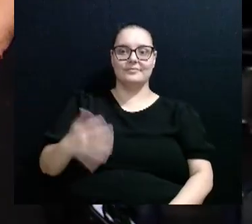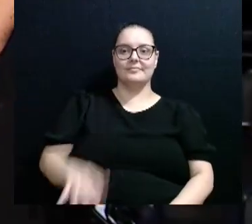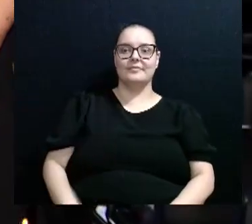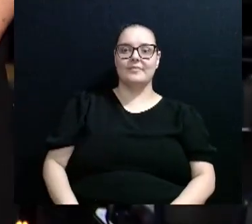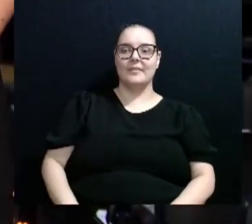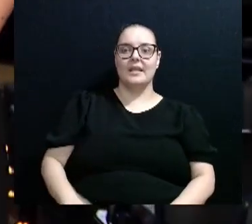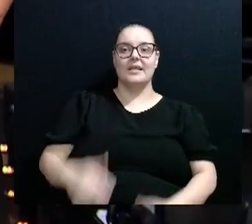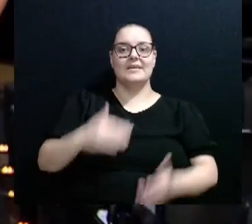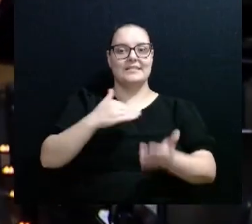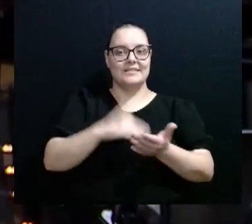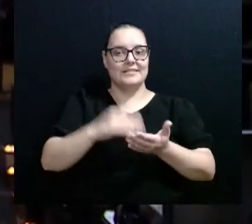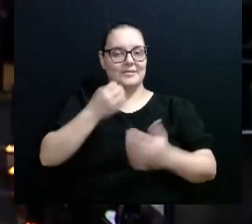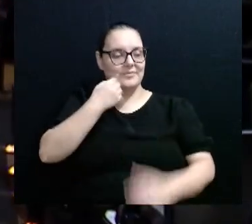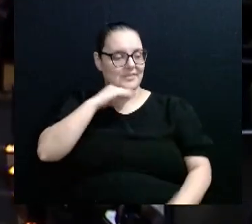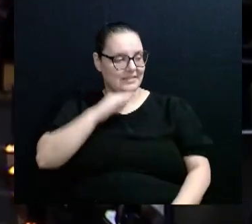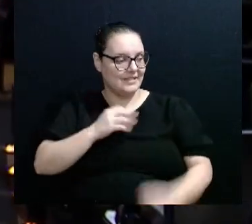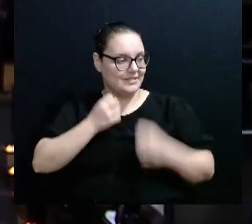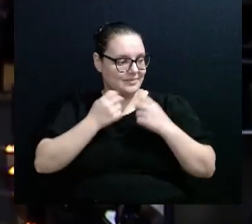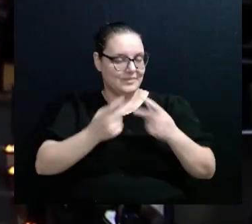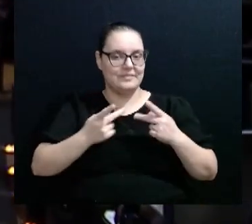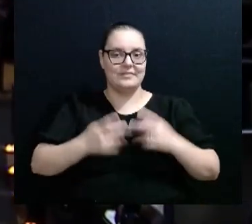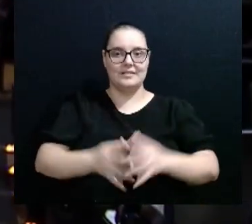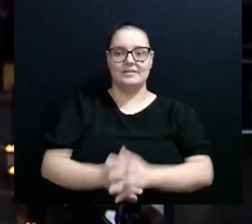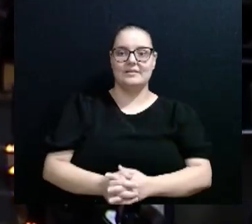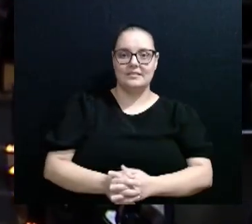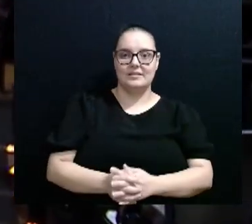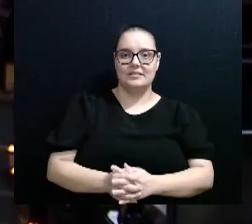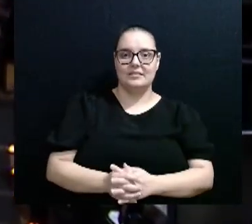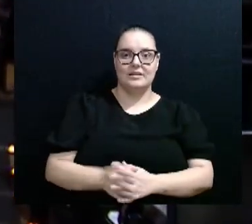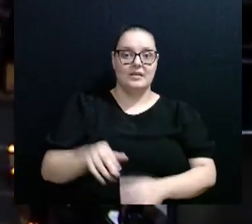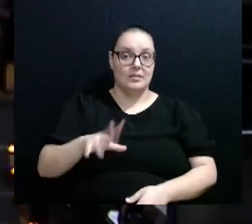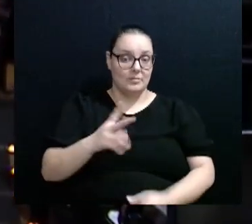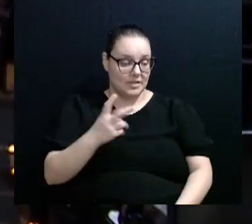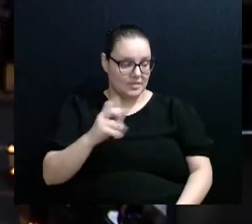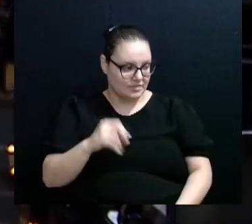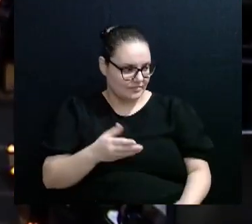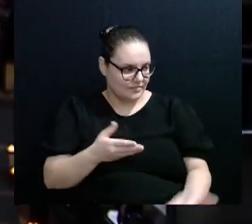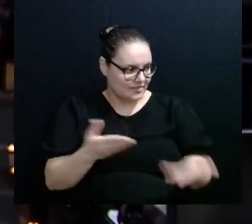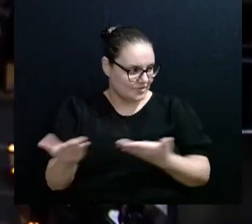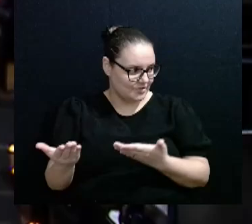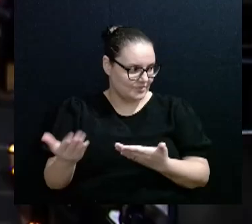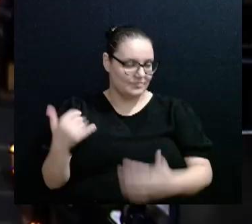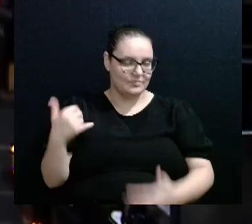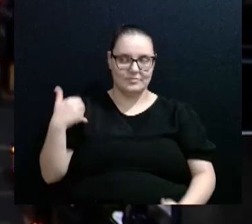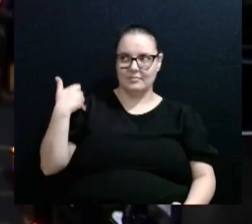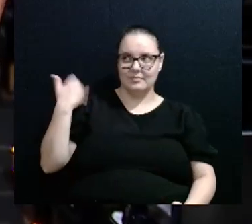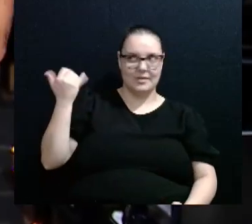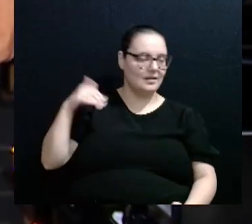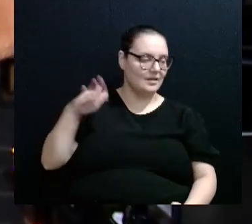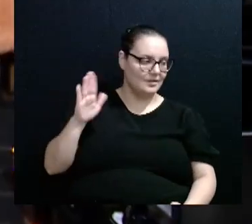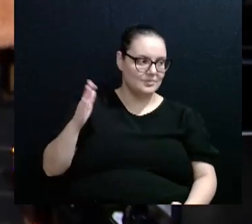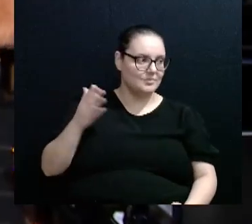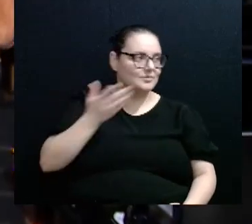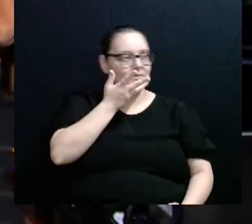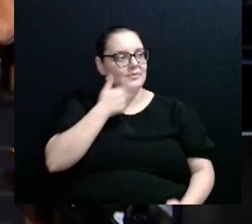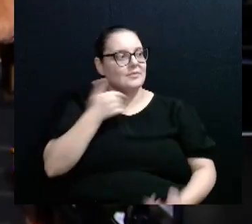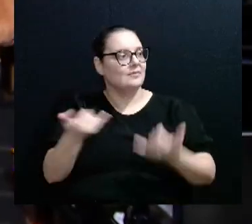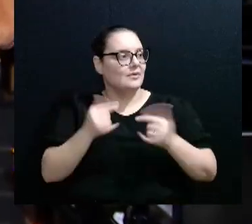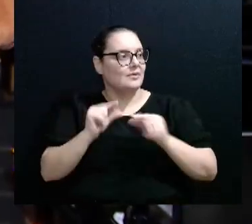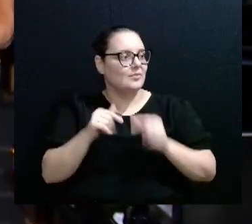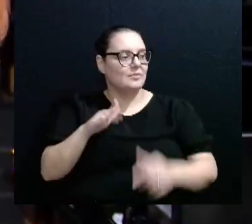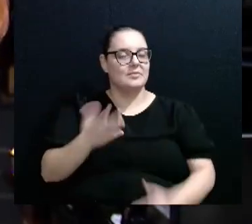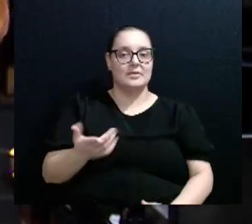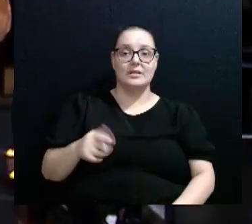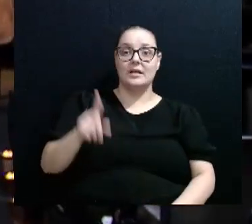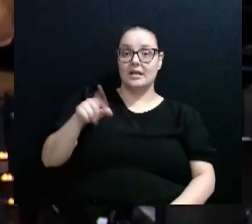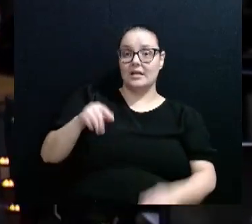seja bem-vinda. São mais de 20 espetáculos para adulto, para criança. Conta um pouco mais para a gente. A campanha ela